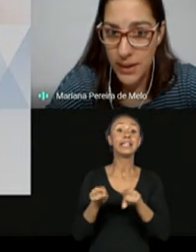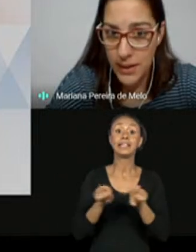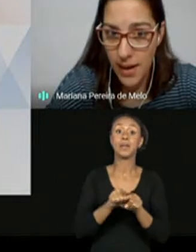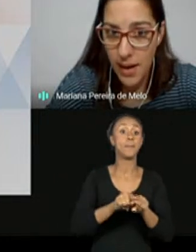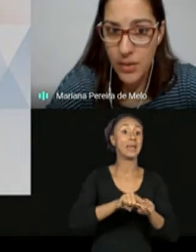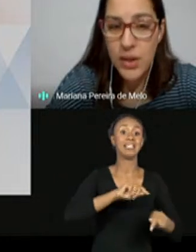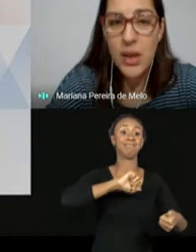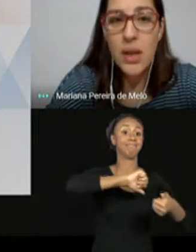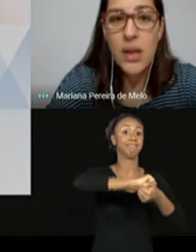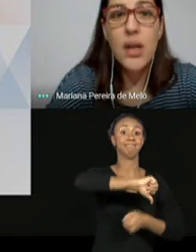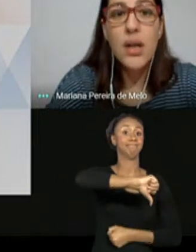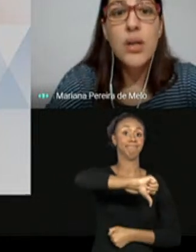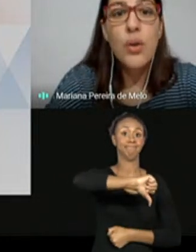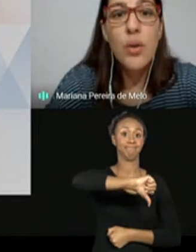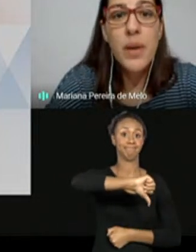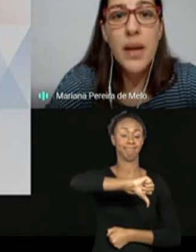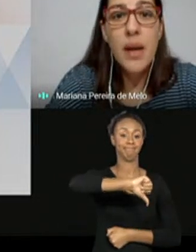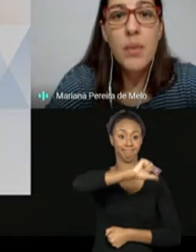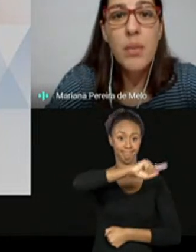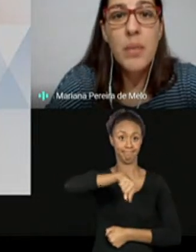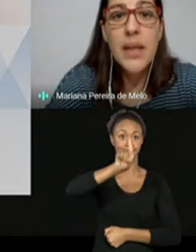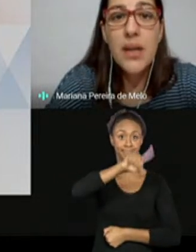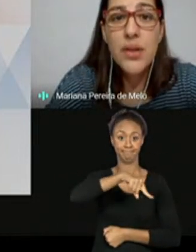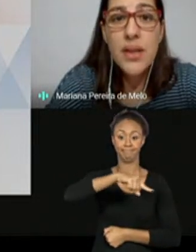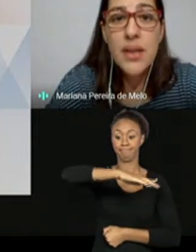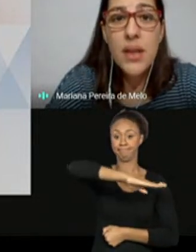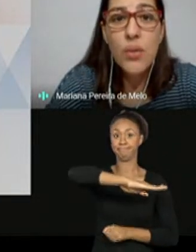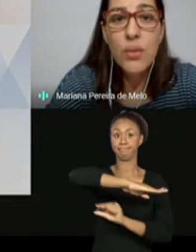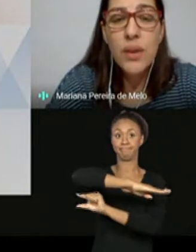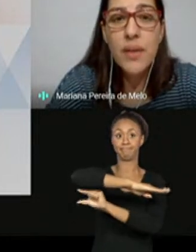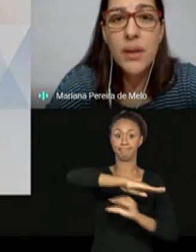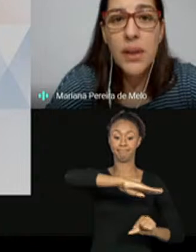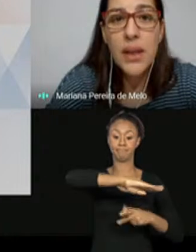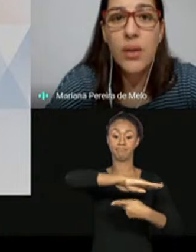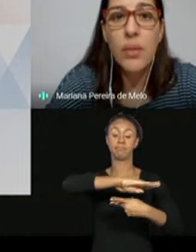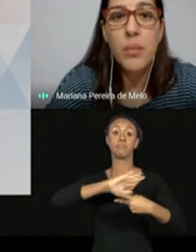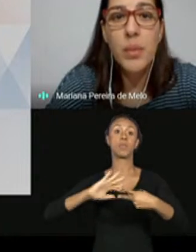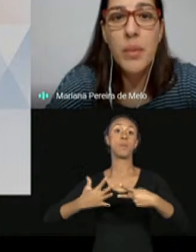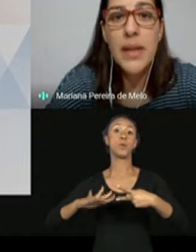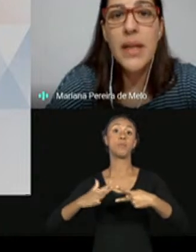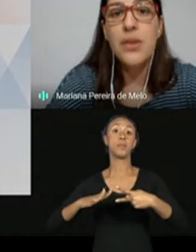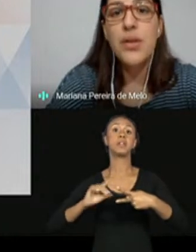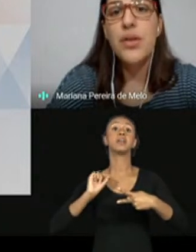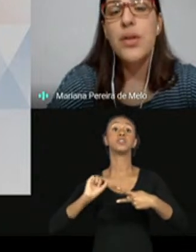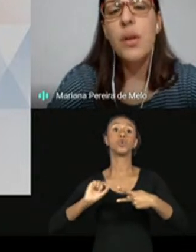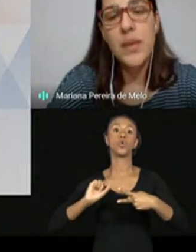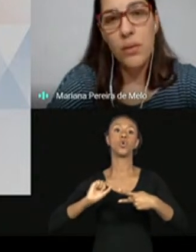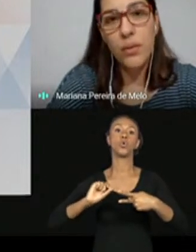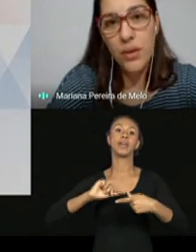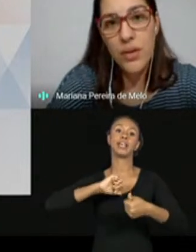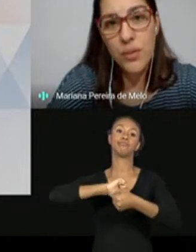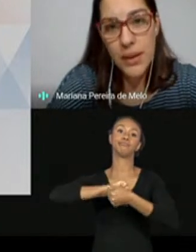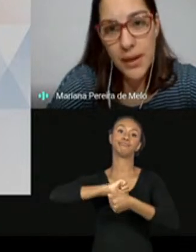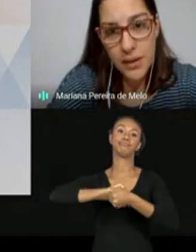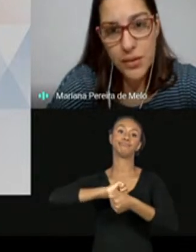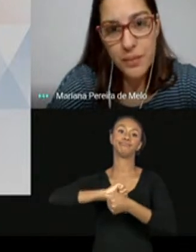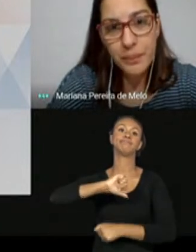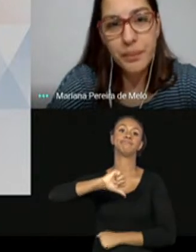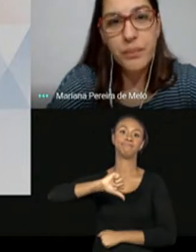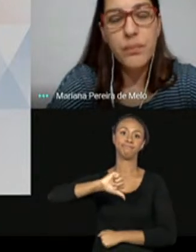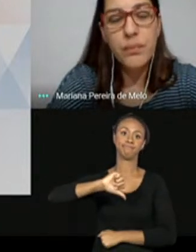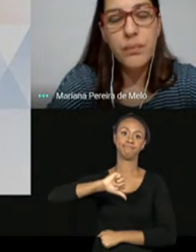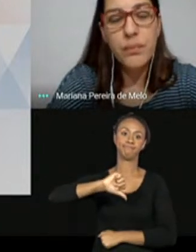de qualidade sobre a probabilidade desse segundo evento aqui, ó, probabilidade de não passar no controle de